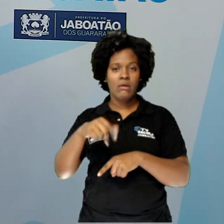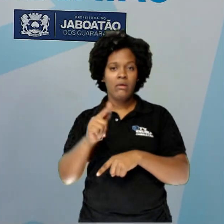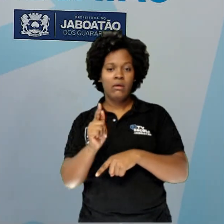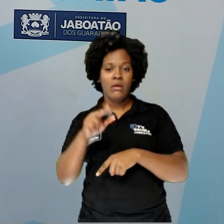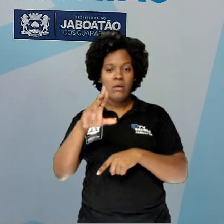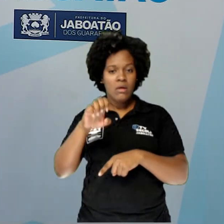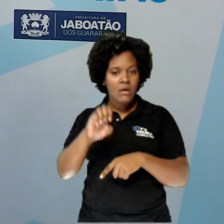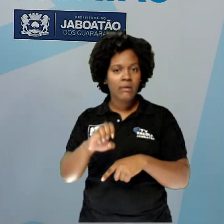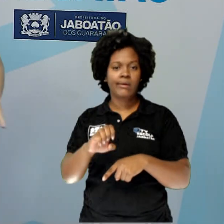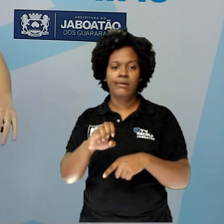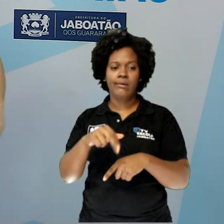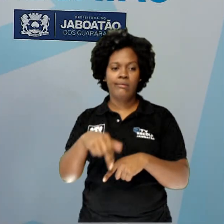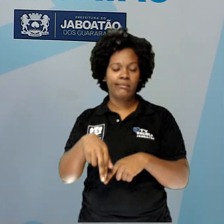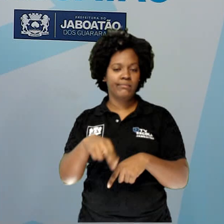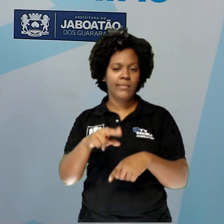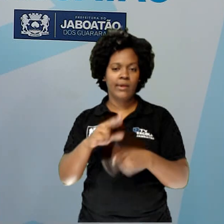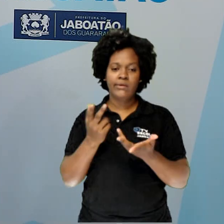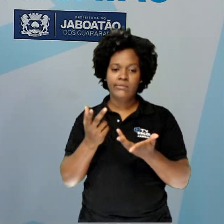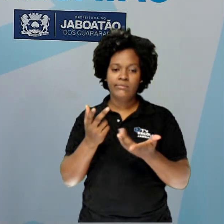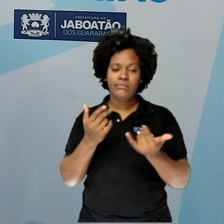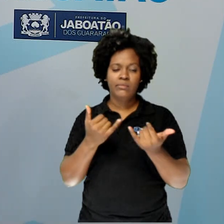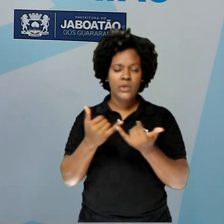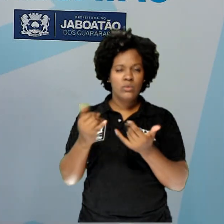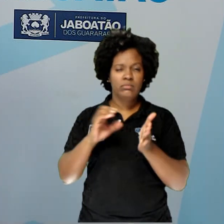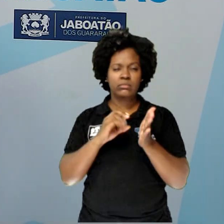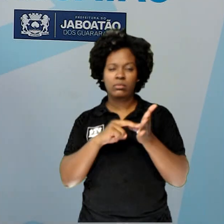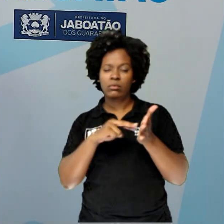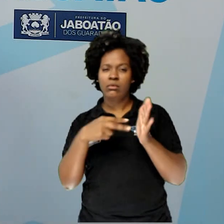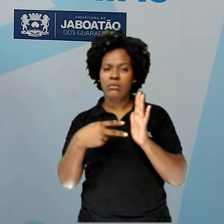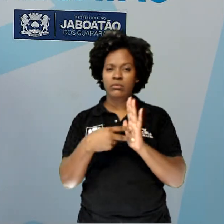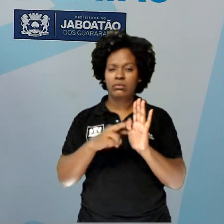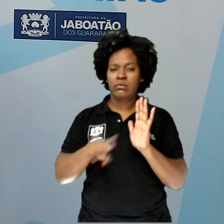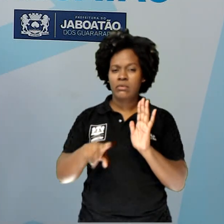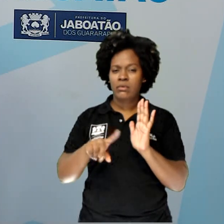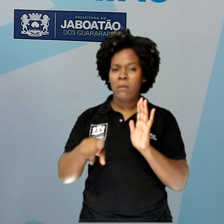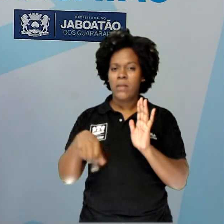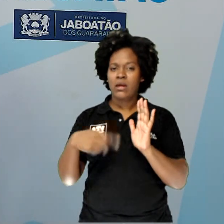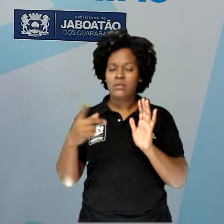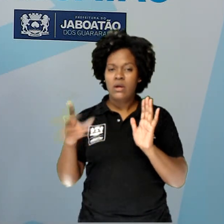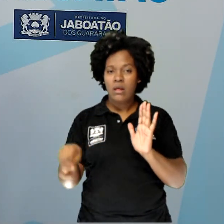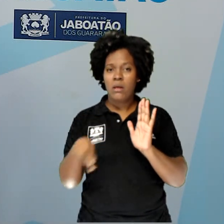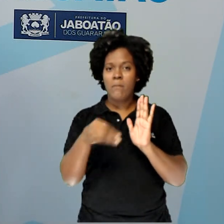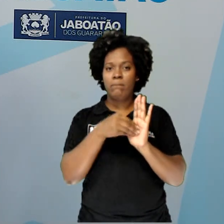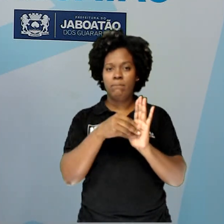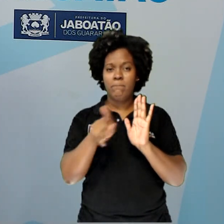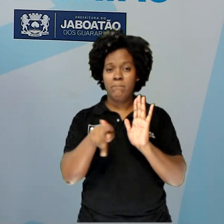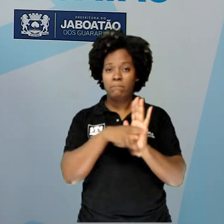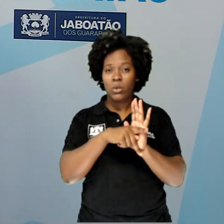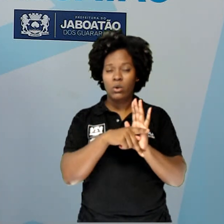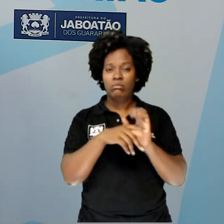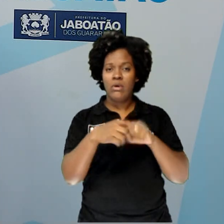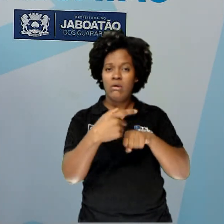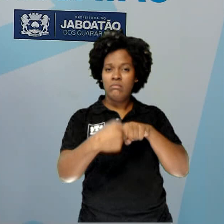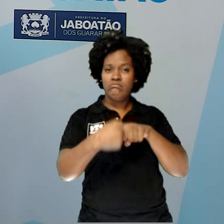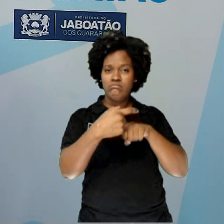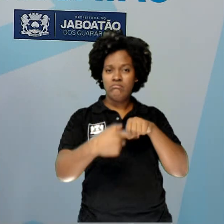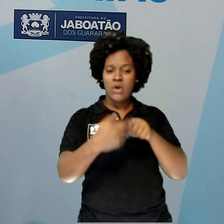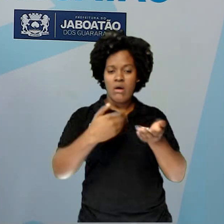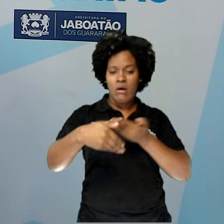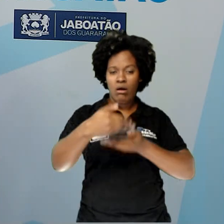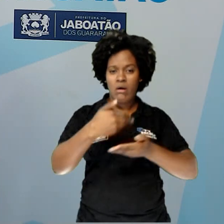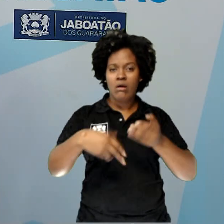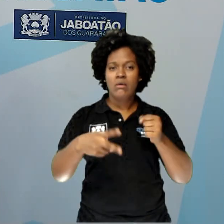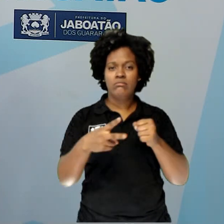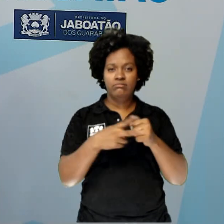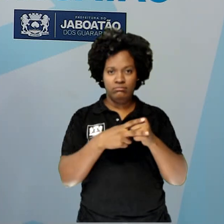de ser uma ausência de pessoas, aqui ela funciona como sujeito, porque é ela quem se associa à ação